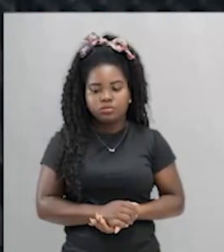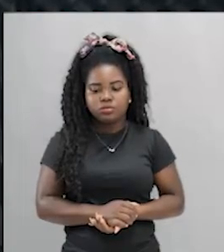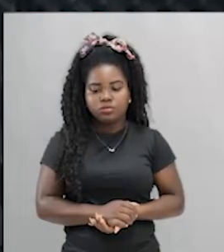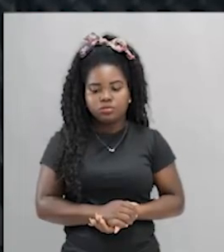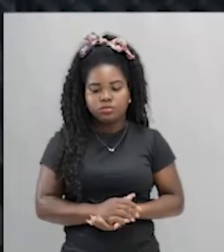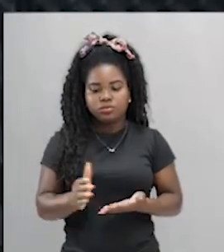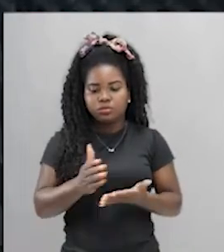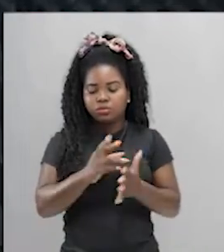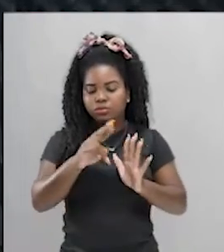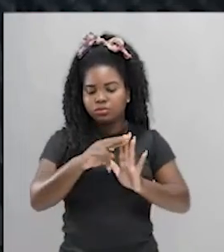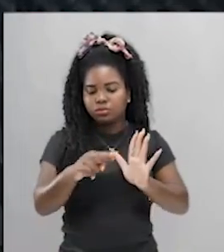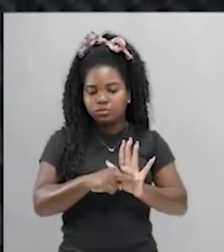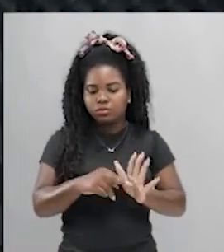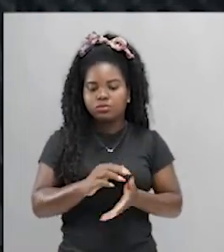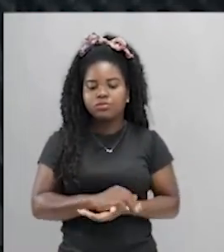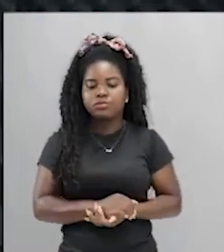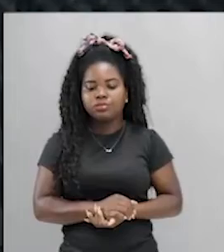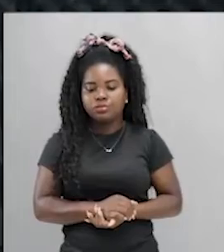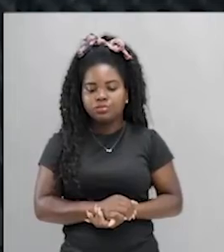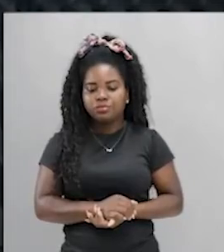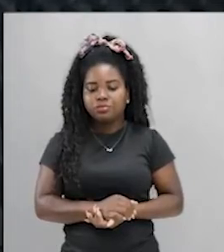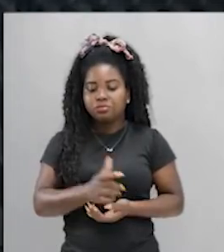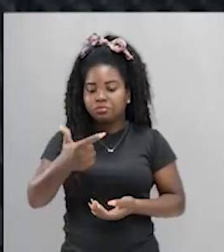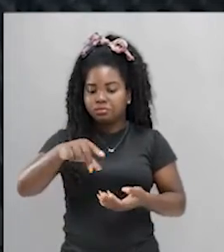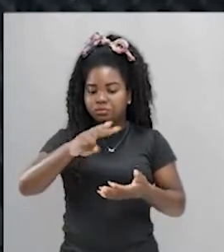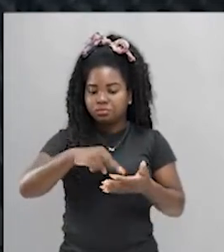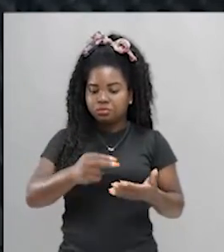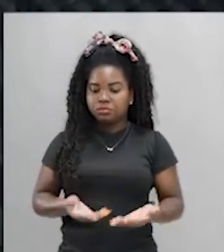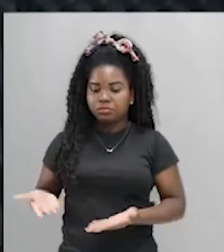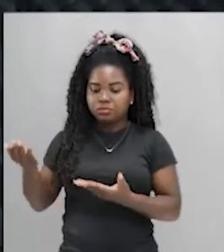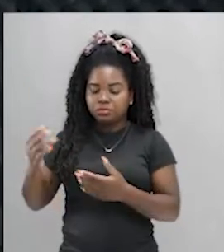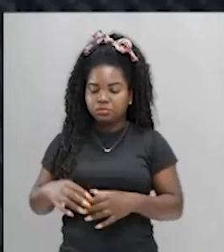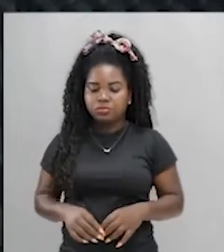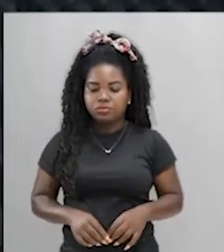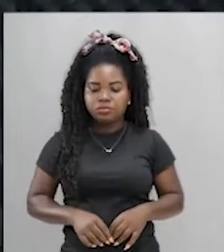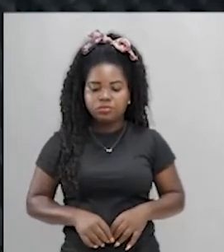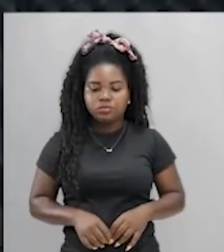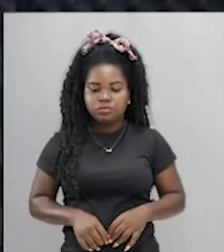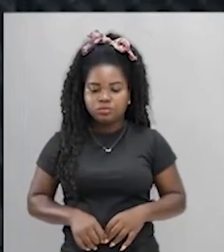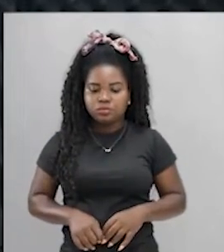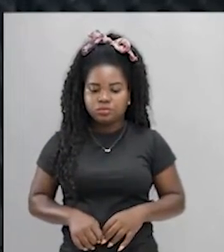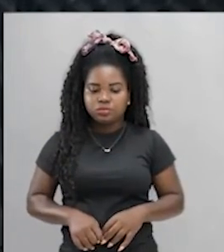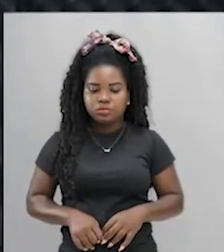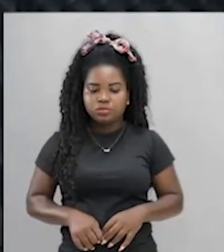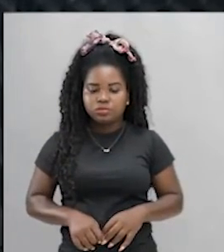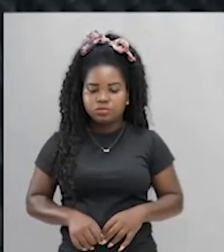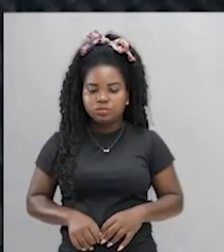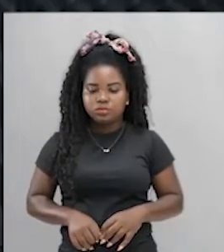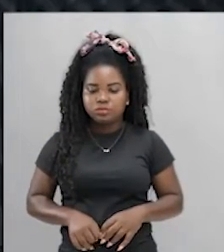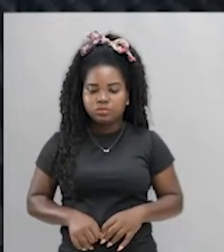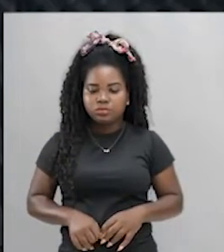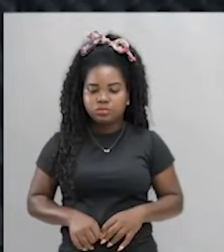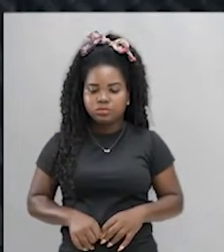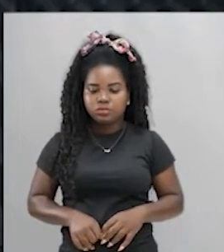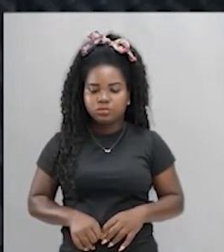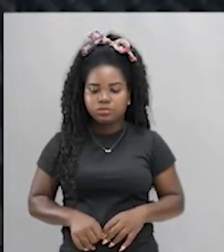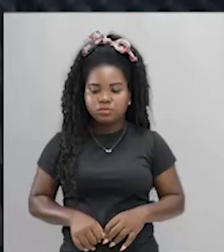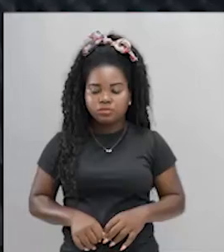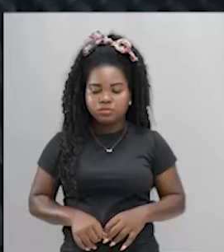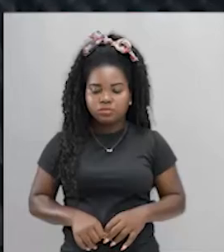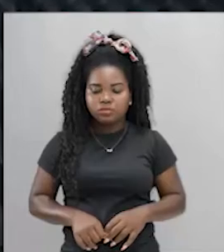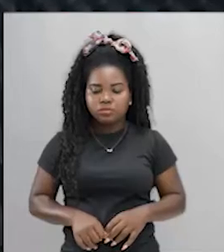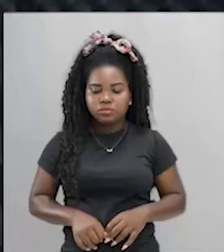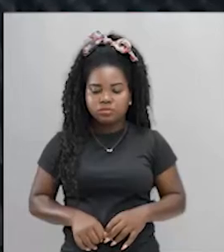Existem algumas regrinhas para isso. Os atores devem bastar para realizar qualquer situação da representação, mais nada. Por isso que é chamado teatro